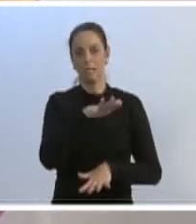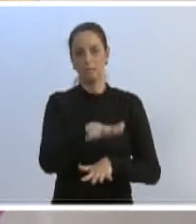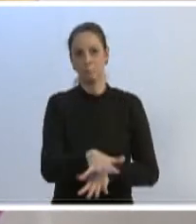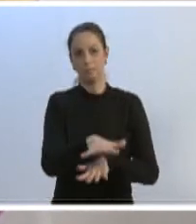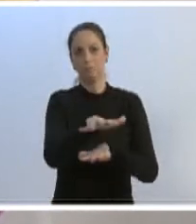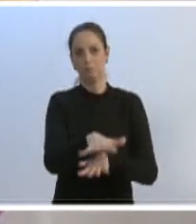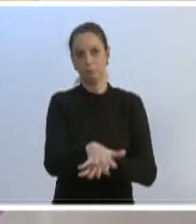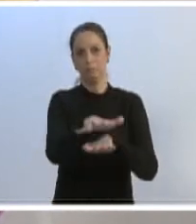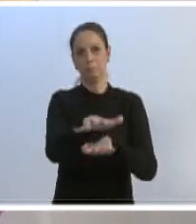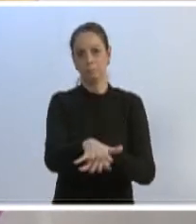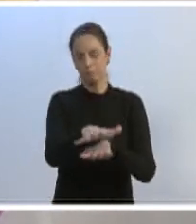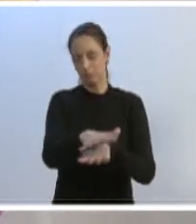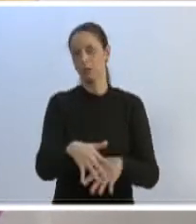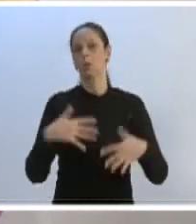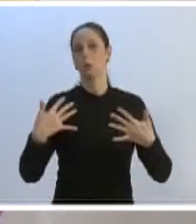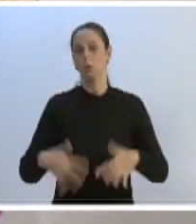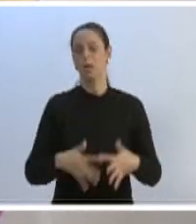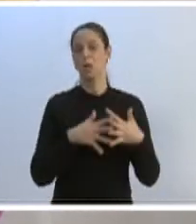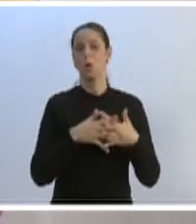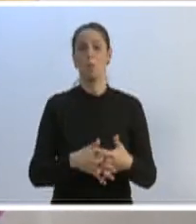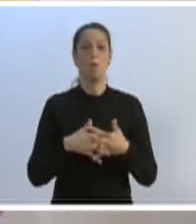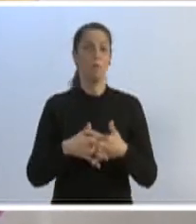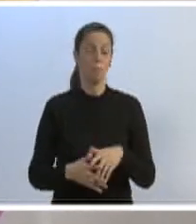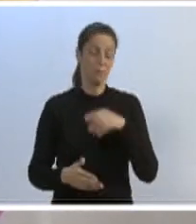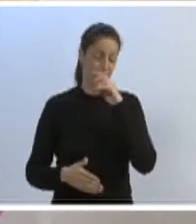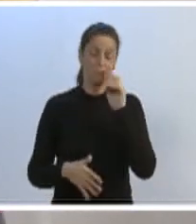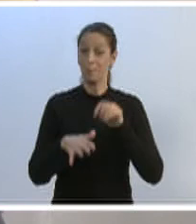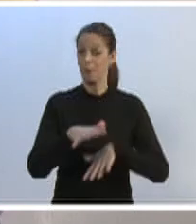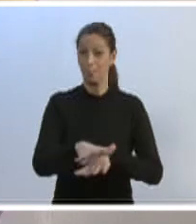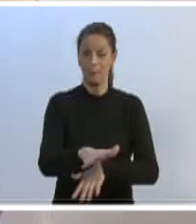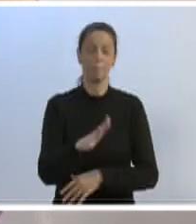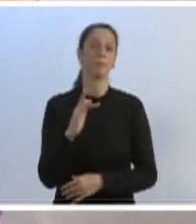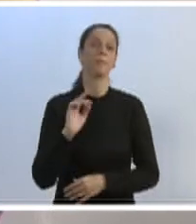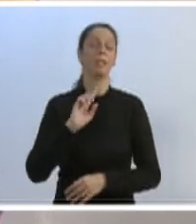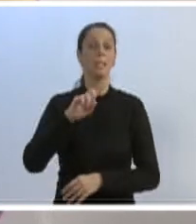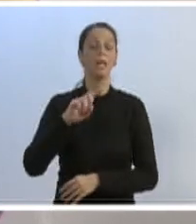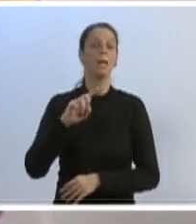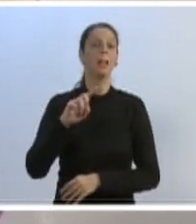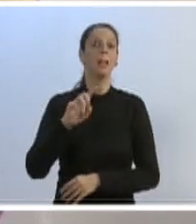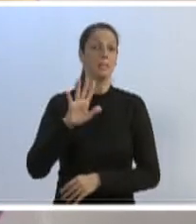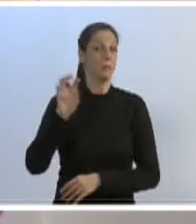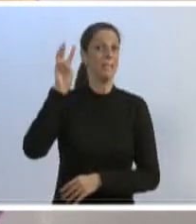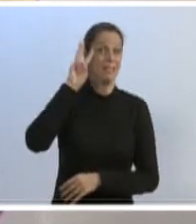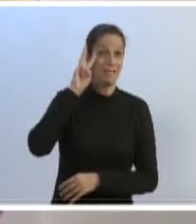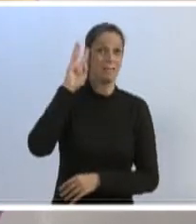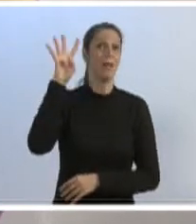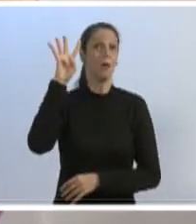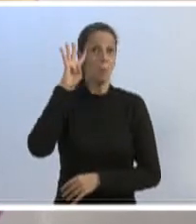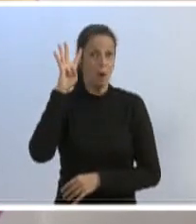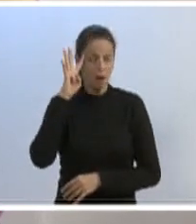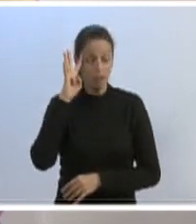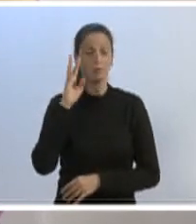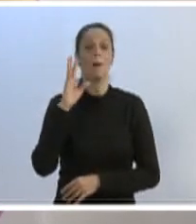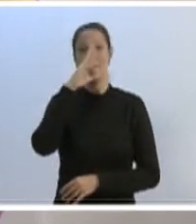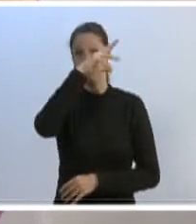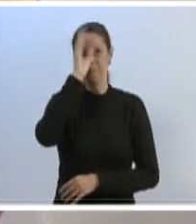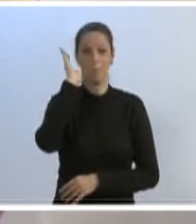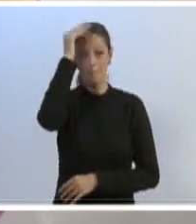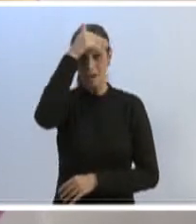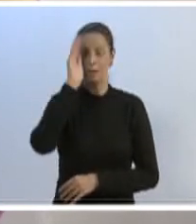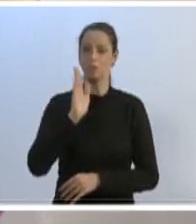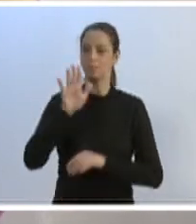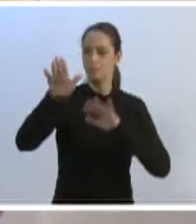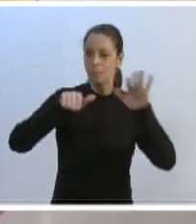enfrentaram um trânsito bastante caótico no nosso município. No dia seguinte, o prefeito Mário já reuniu as secretarias envolvidas para buscar